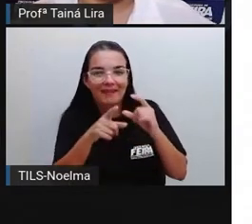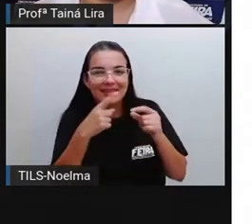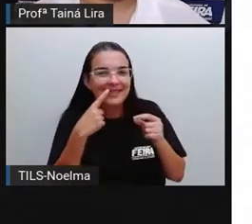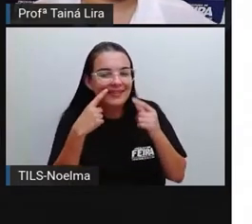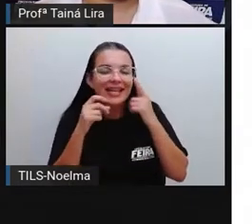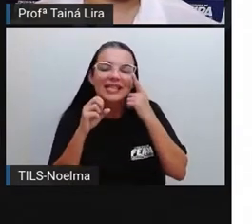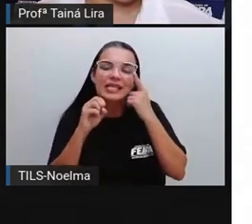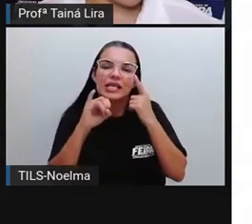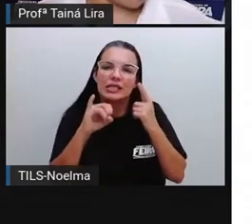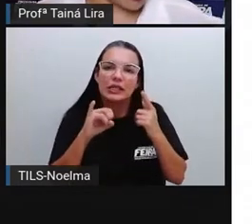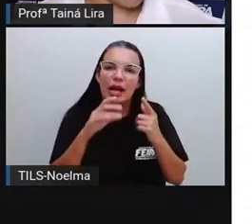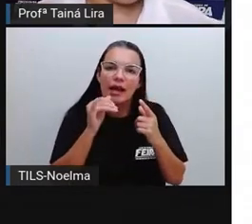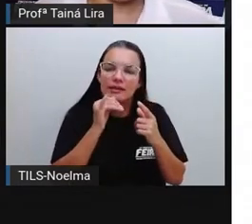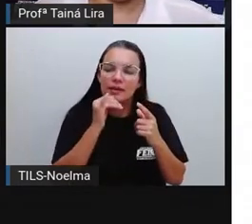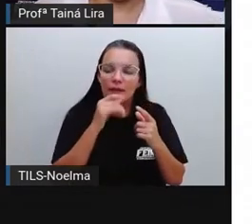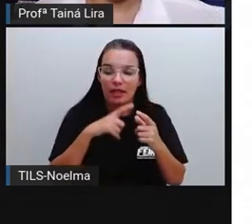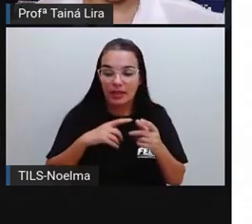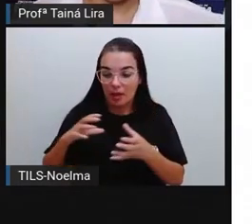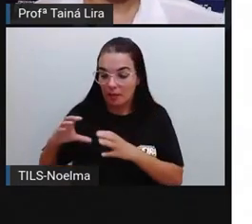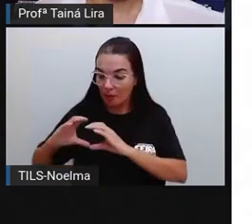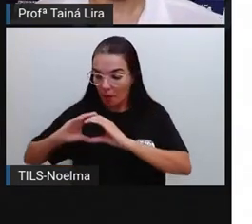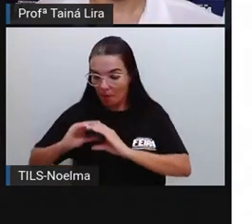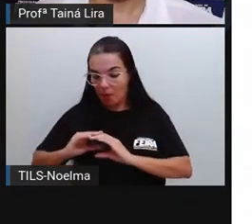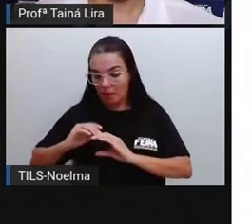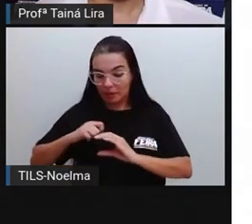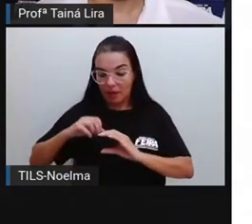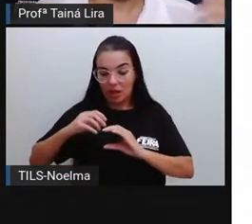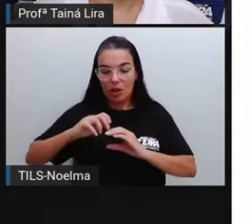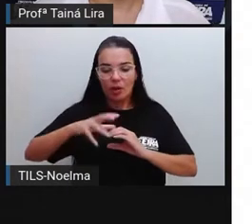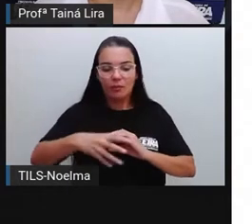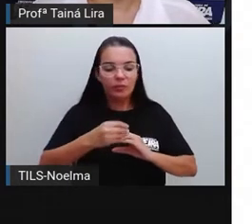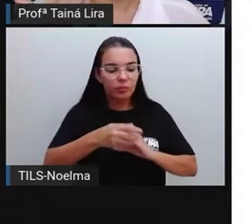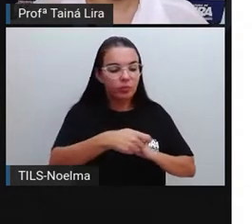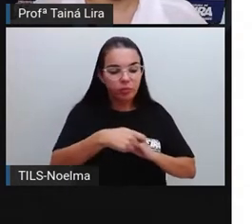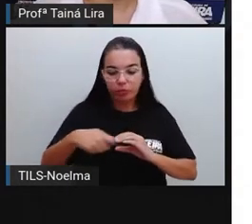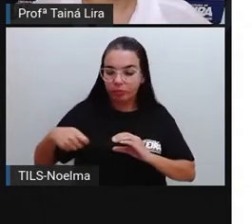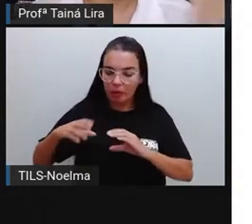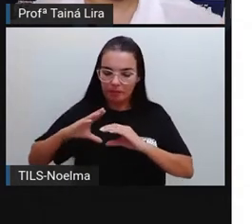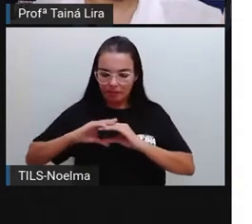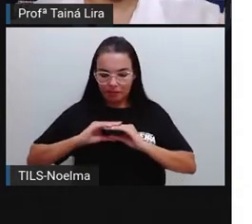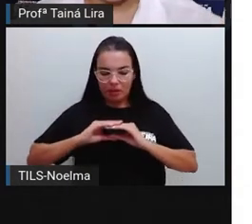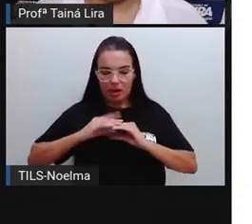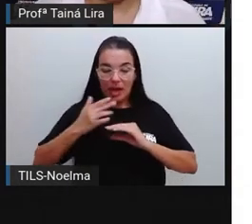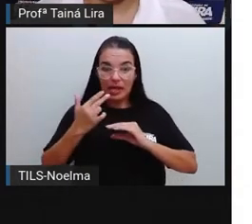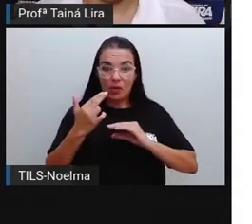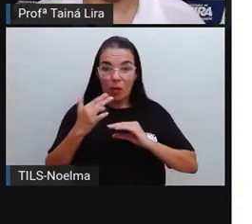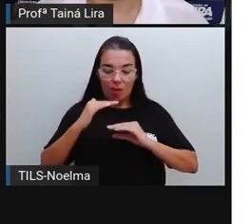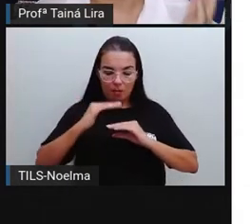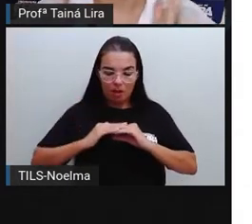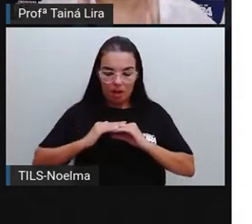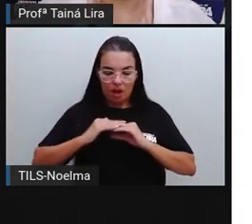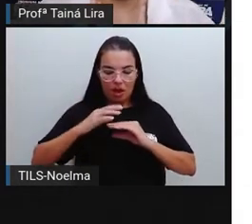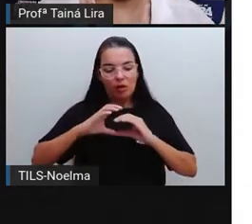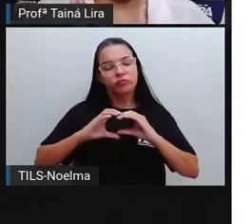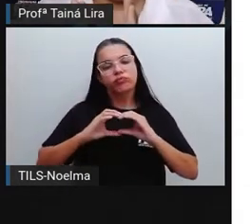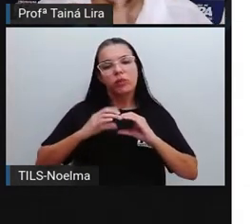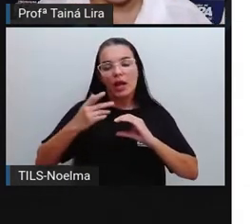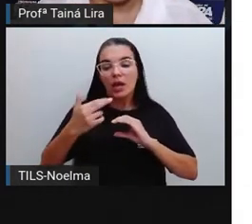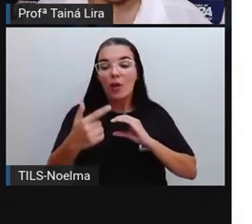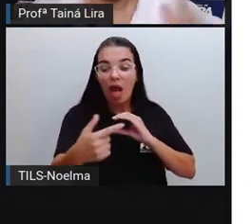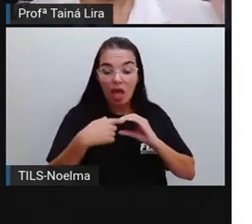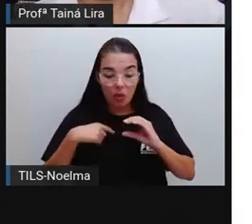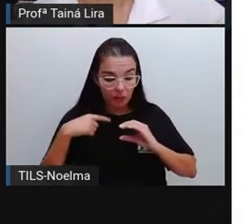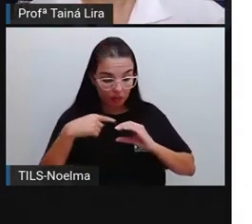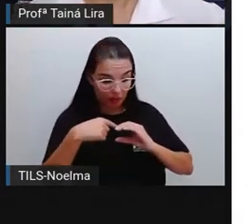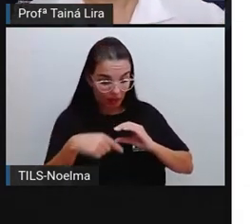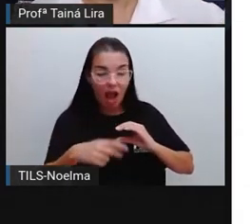O Rouba Monte, a gente vai pegar o monte, né? Se a gente tiver com a carta do mesmo naipe do monte. Então, se o monte está